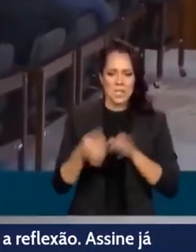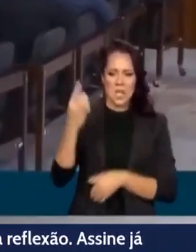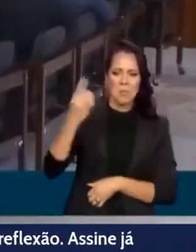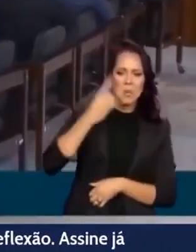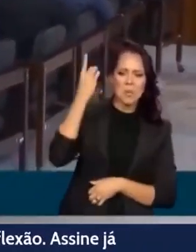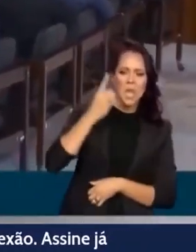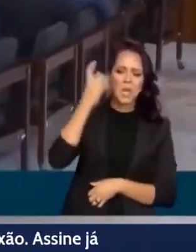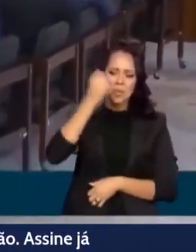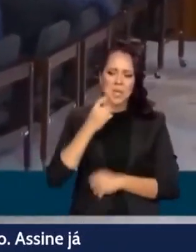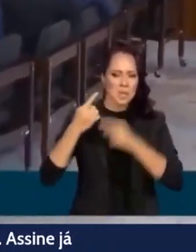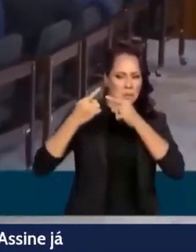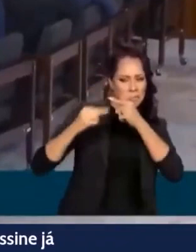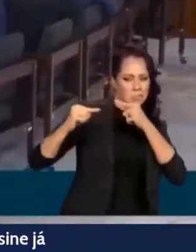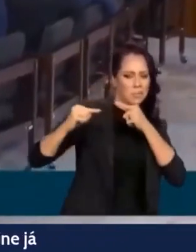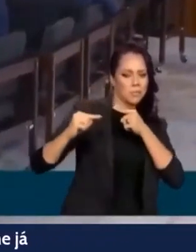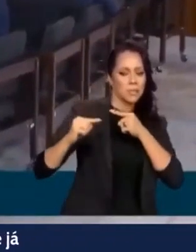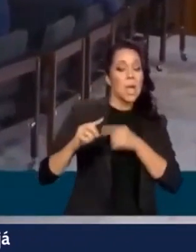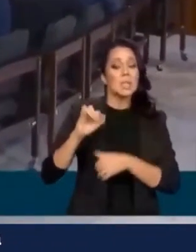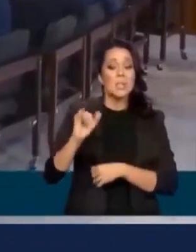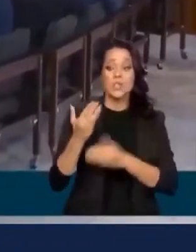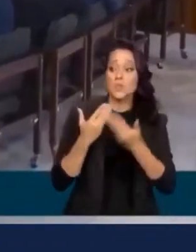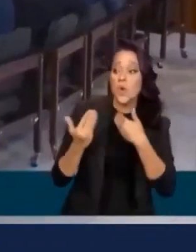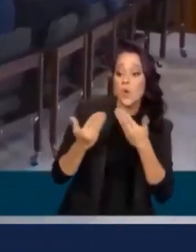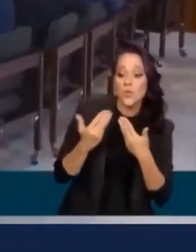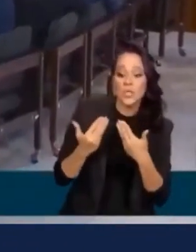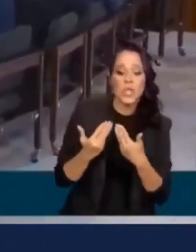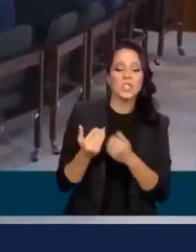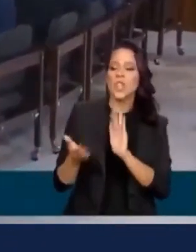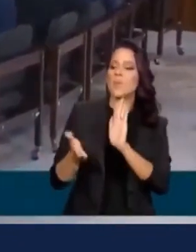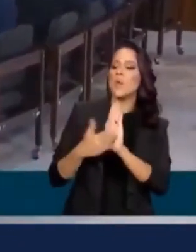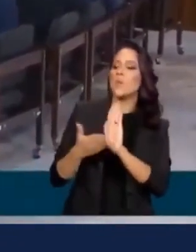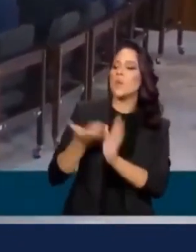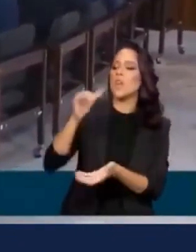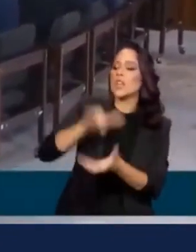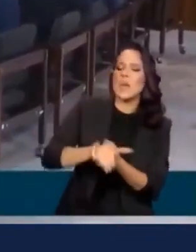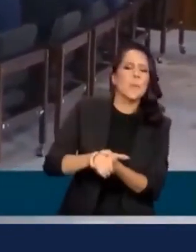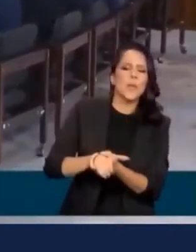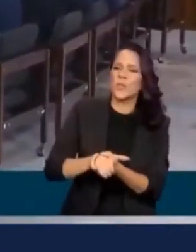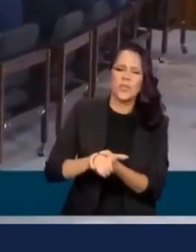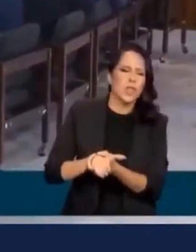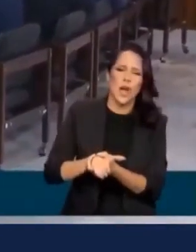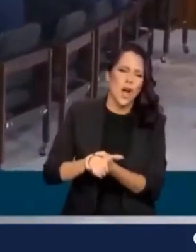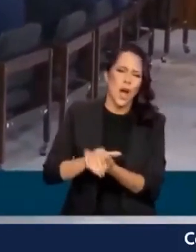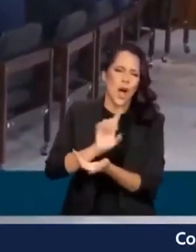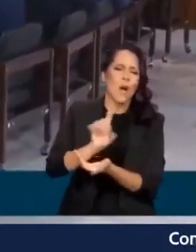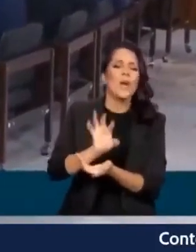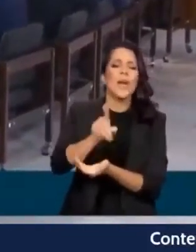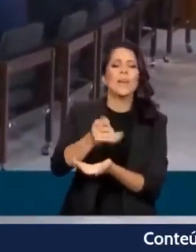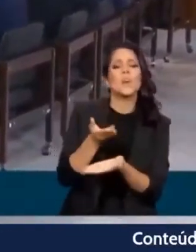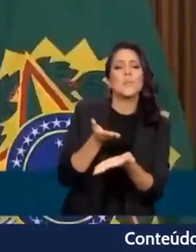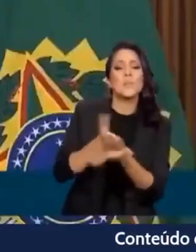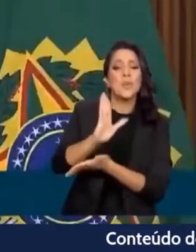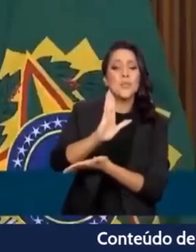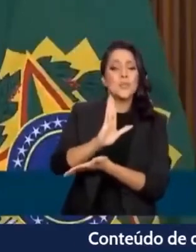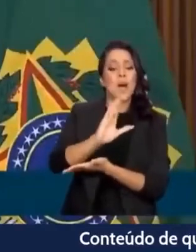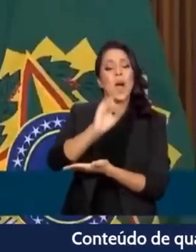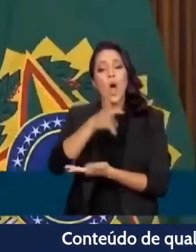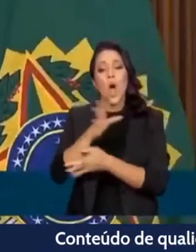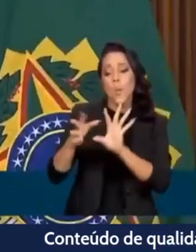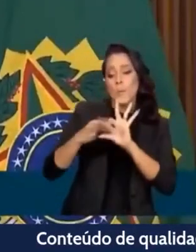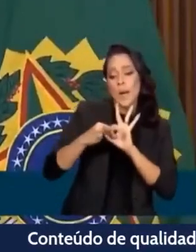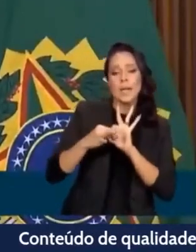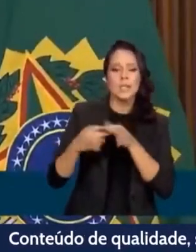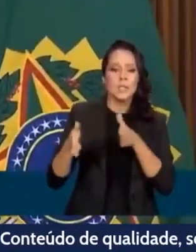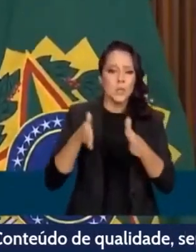um deputado um do senador quando a gente vai conversar a gente não tá propondo do casamento a gente tá propondo a provar uma fazer uma aliança